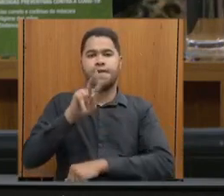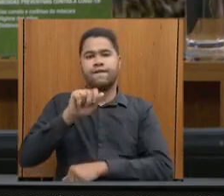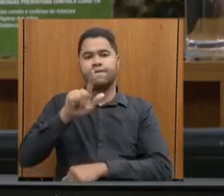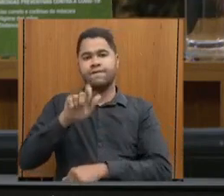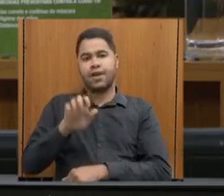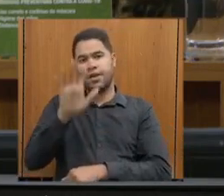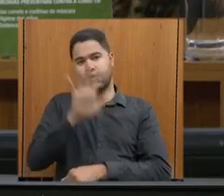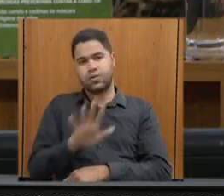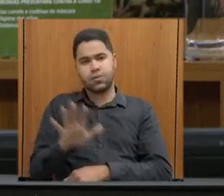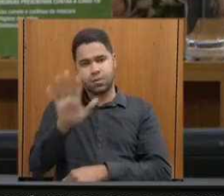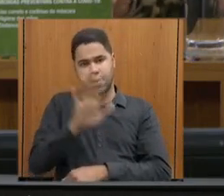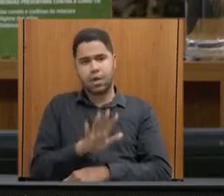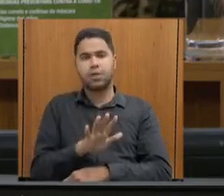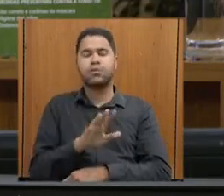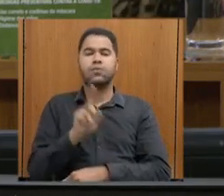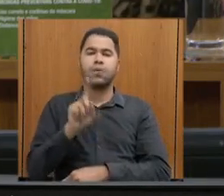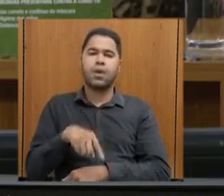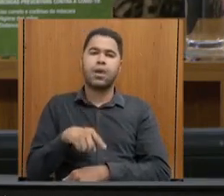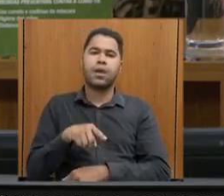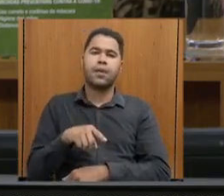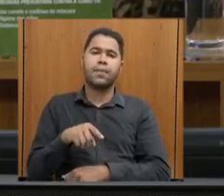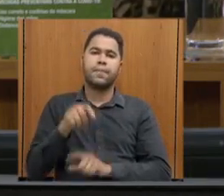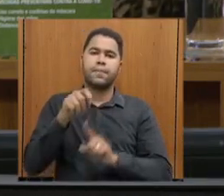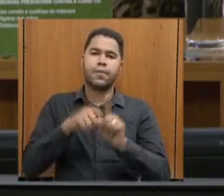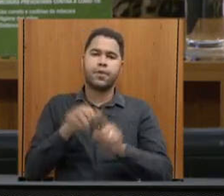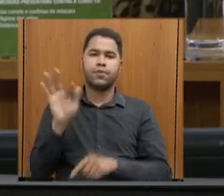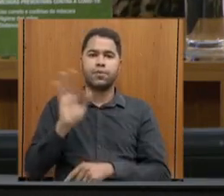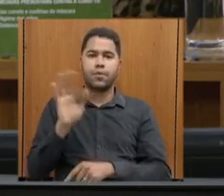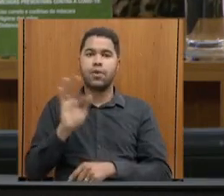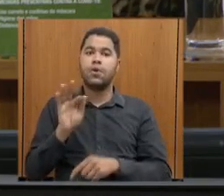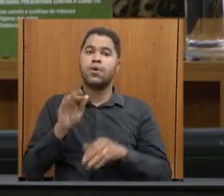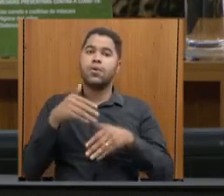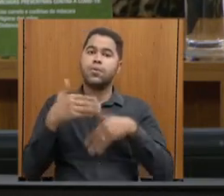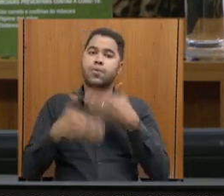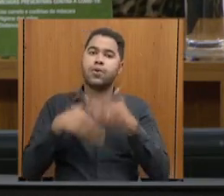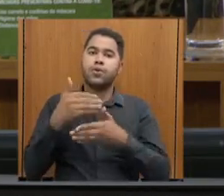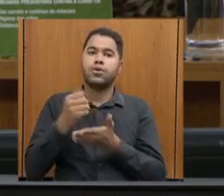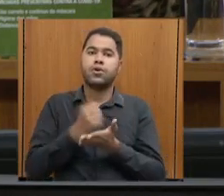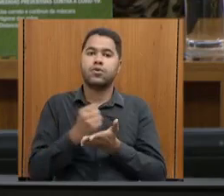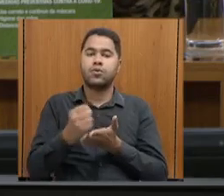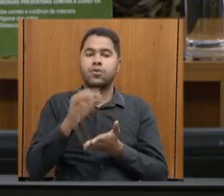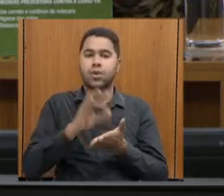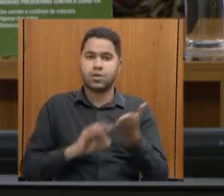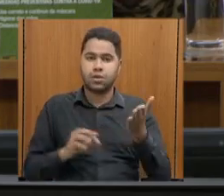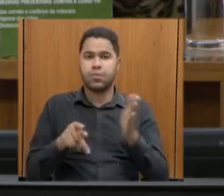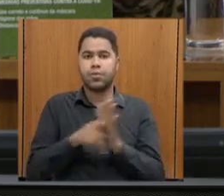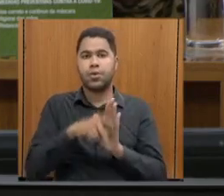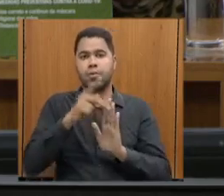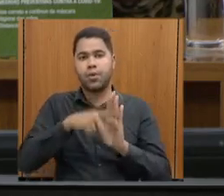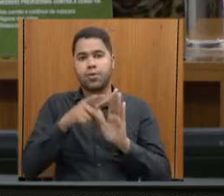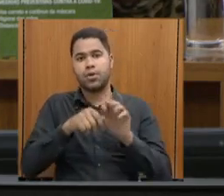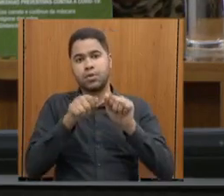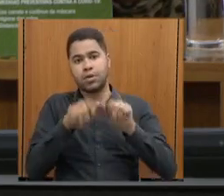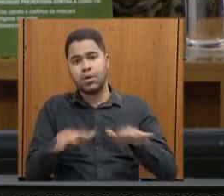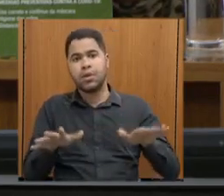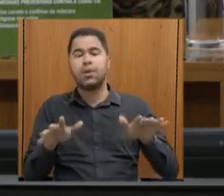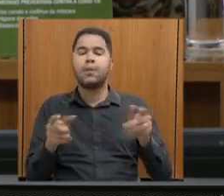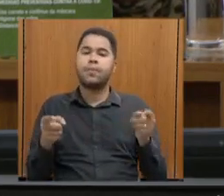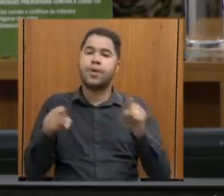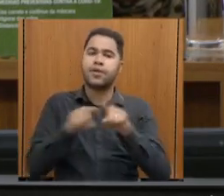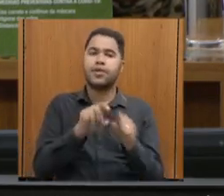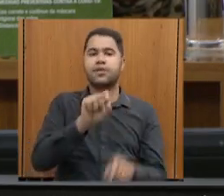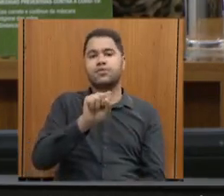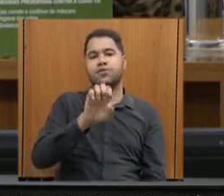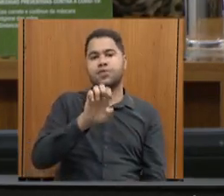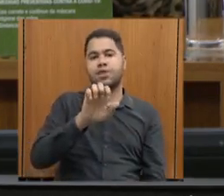né homologação do plano jun Tanaka em fevereiro né o processo de contratação de projeto de expansão em parceria com a seinfra com